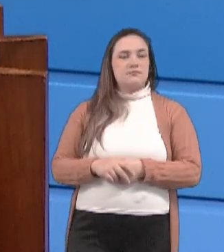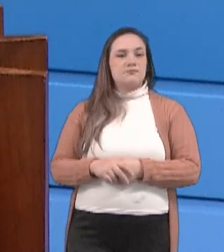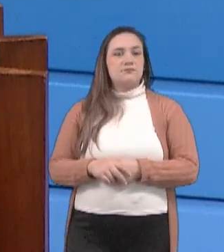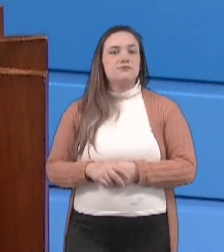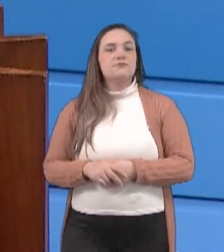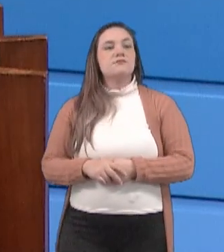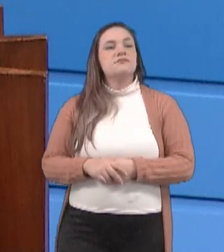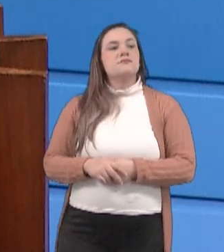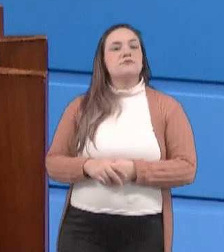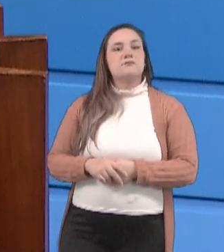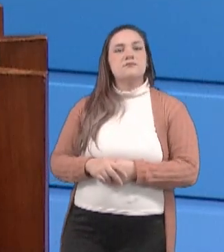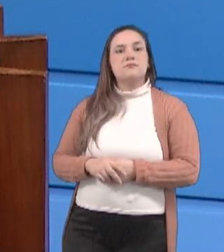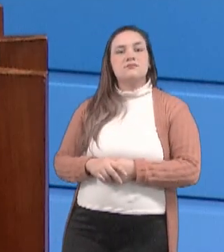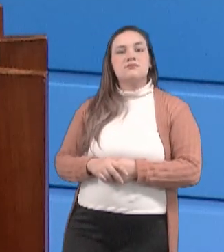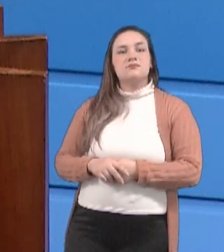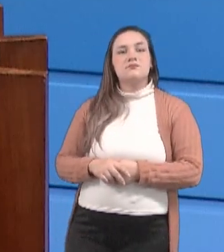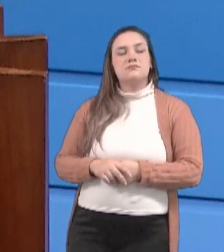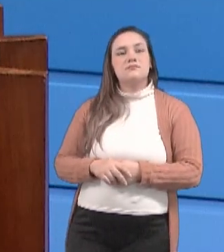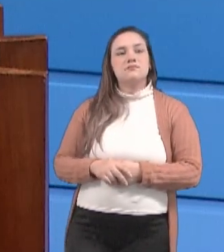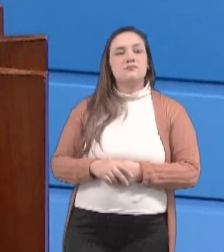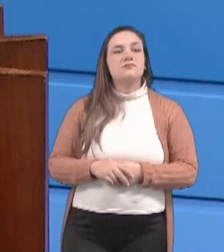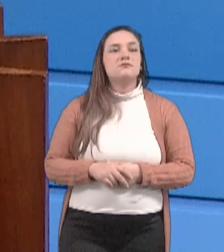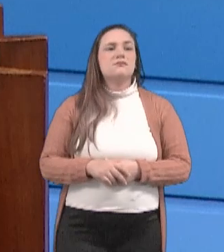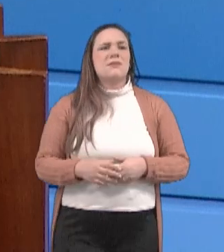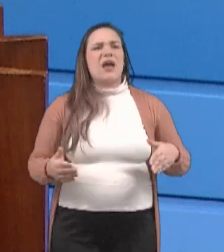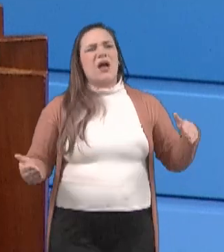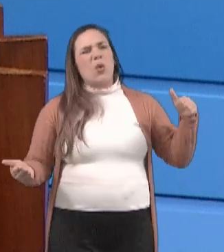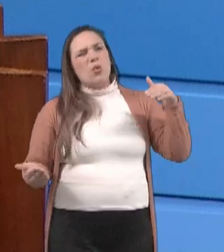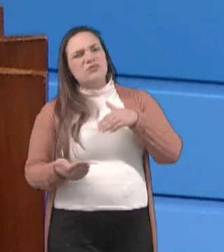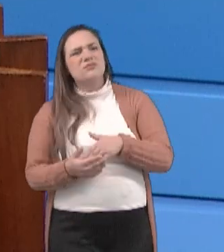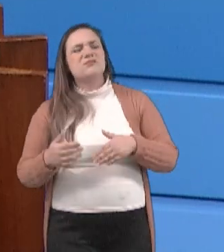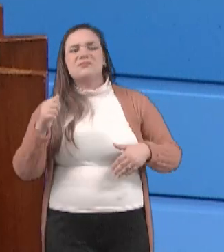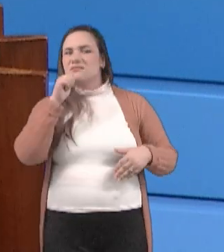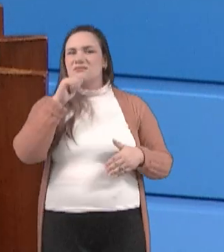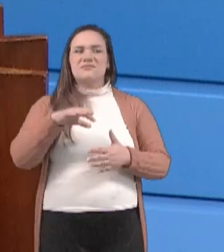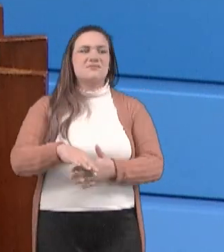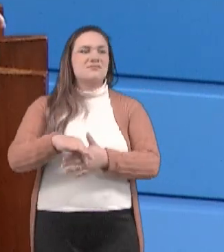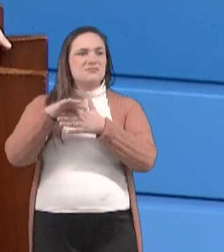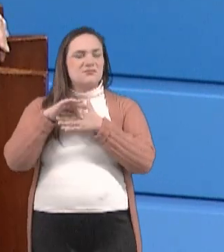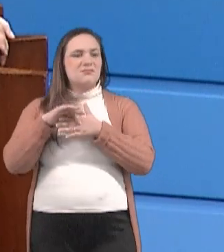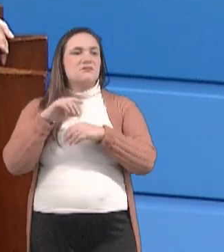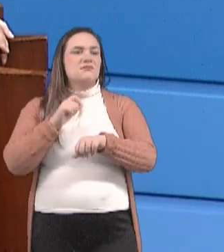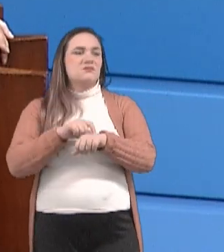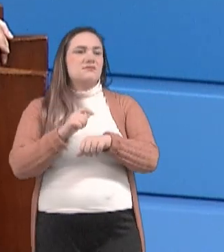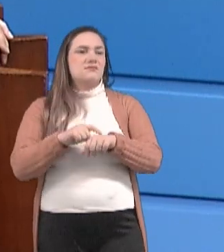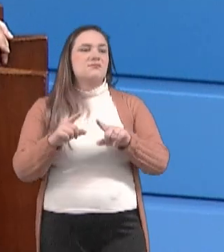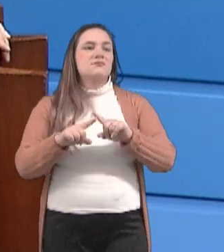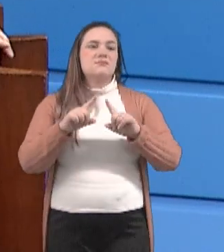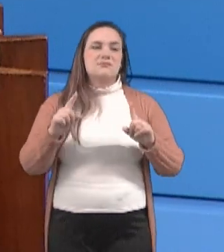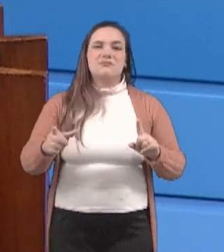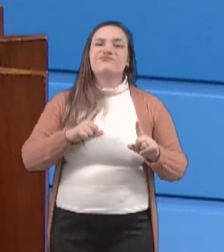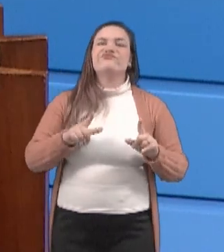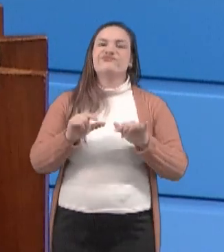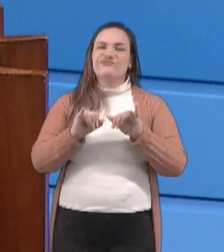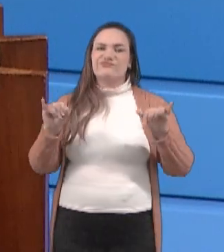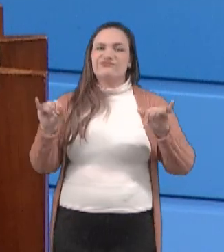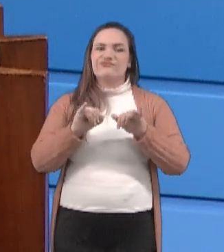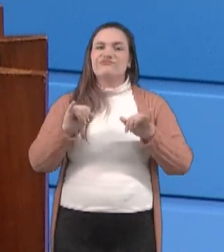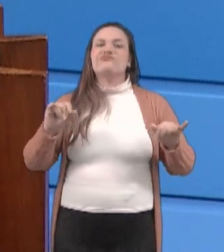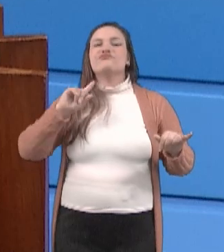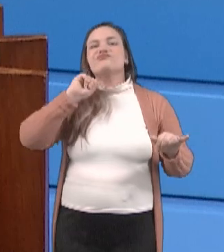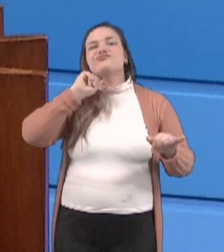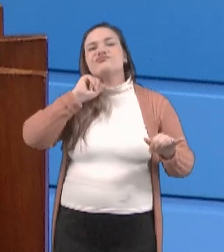Mas liderou as pesquisas até no último momento, mas enfrentou uma campanha sorda,